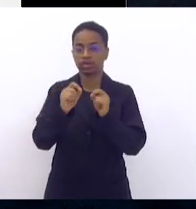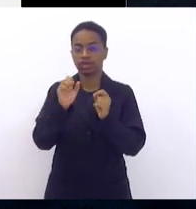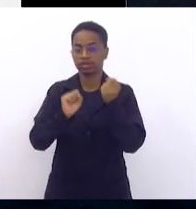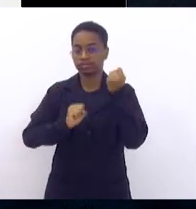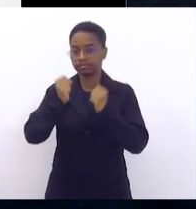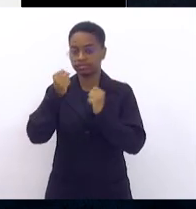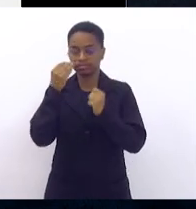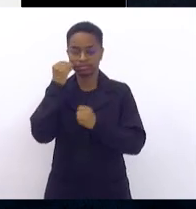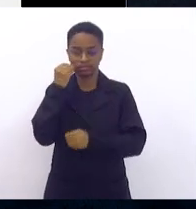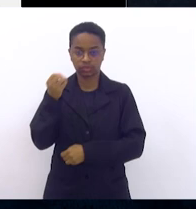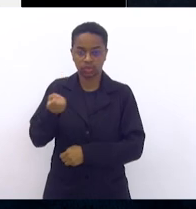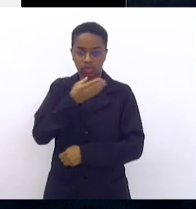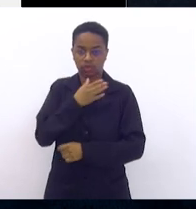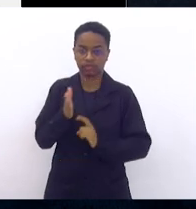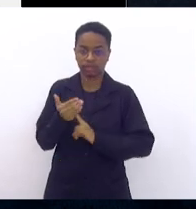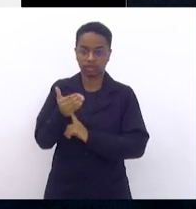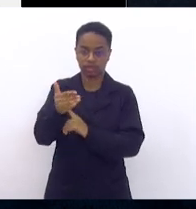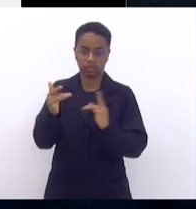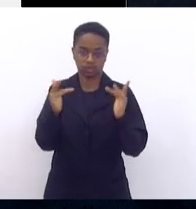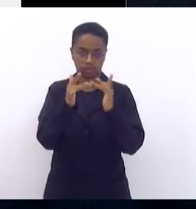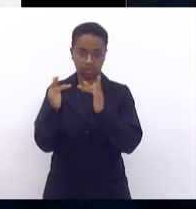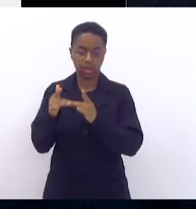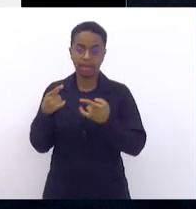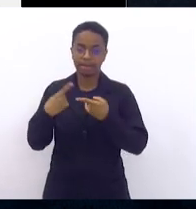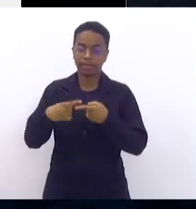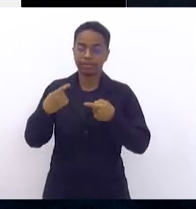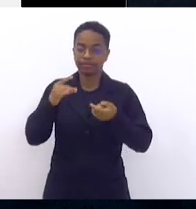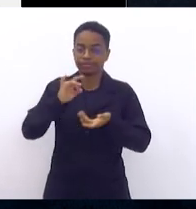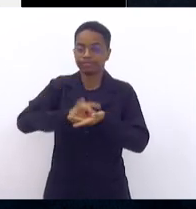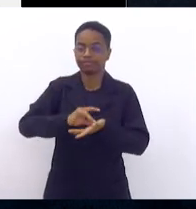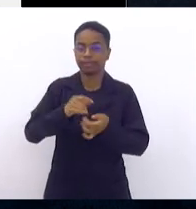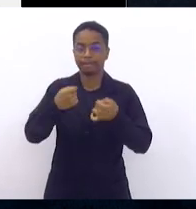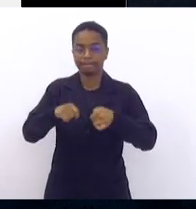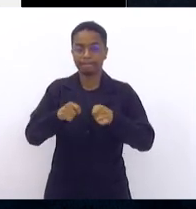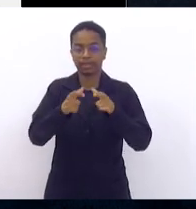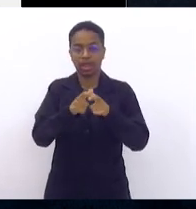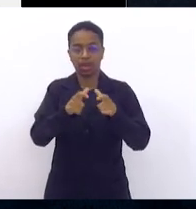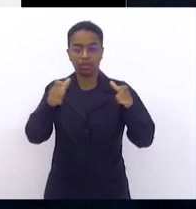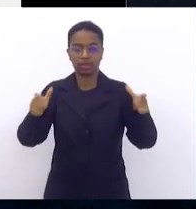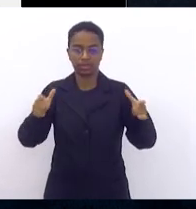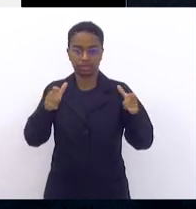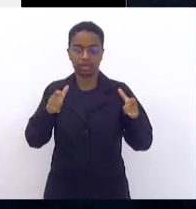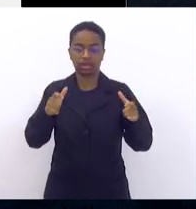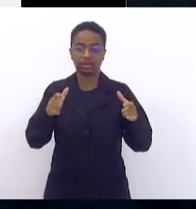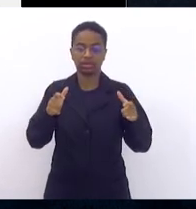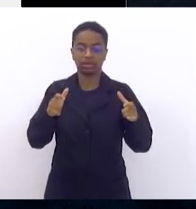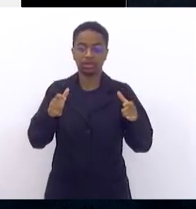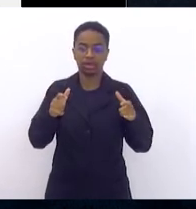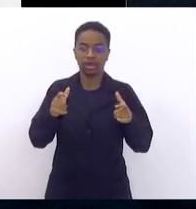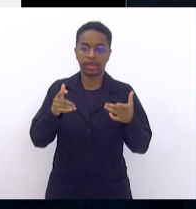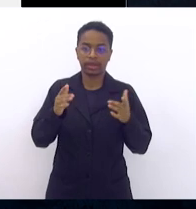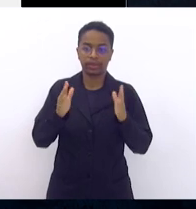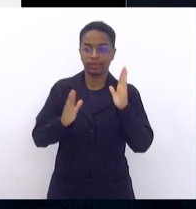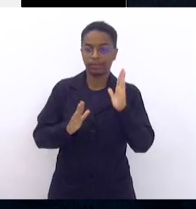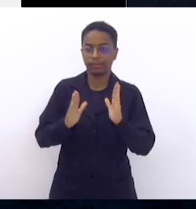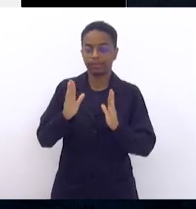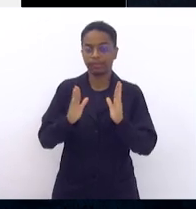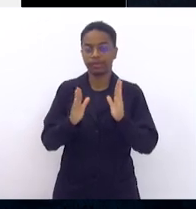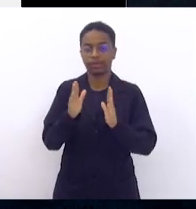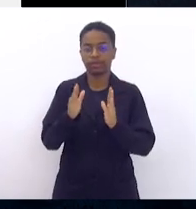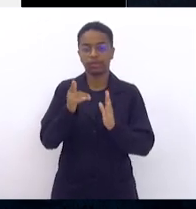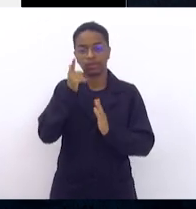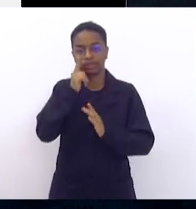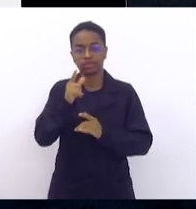na busca de novas tecnologias porque a gente tem que ampliar de fato o índice de recuperação desses materiais e aonde a gente tem